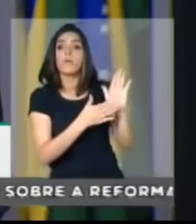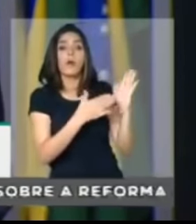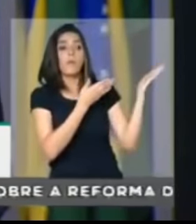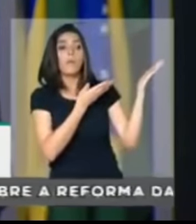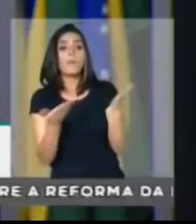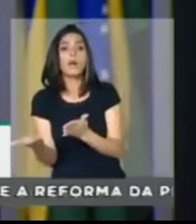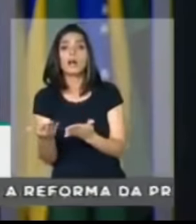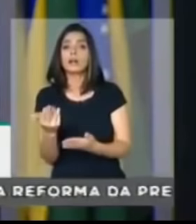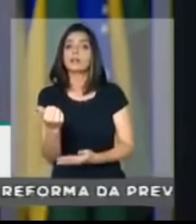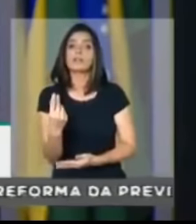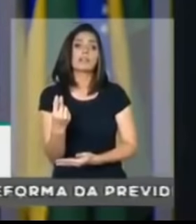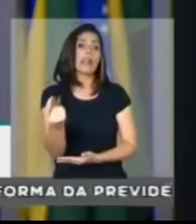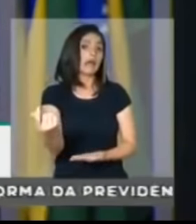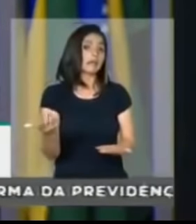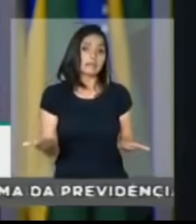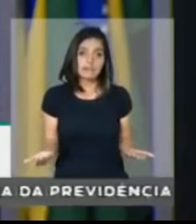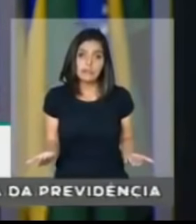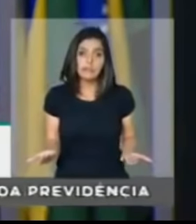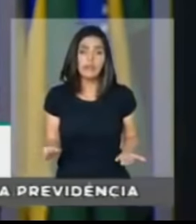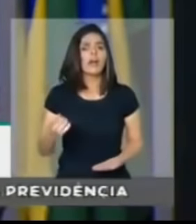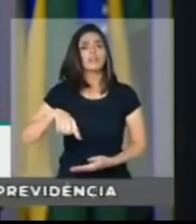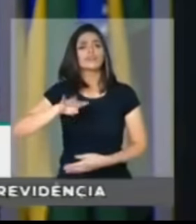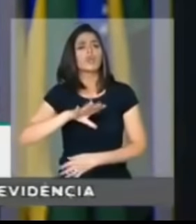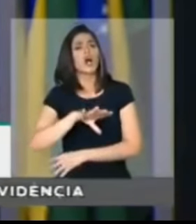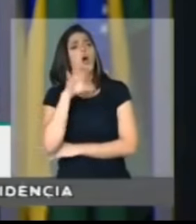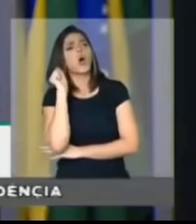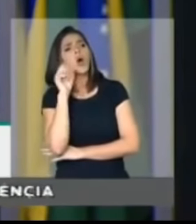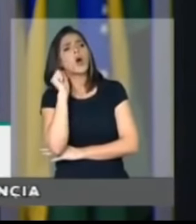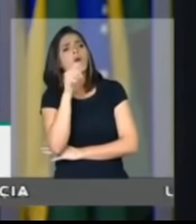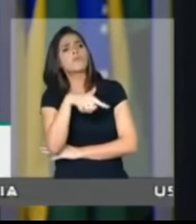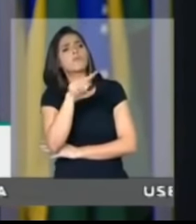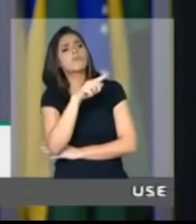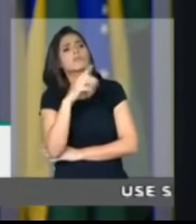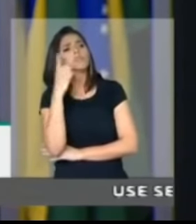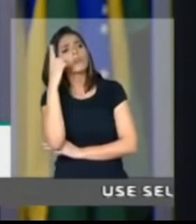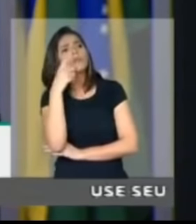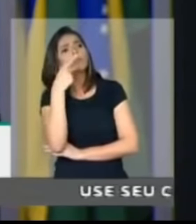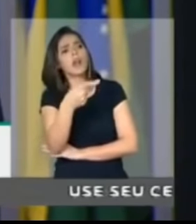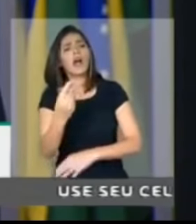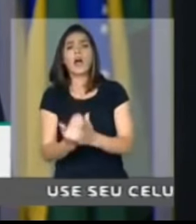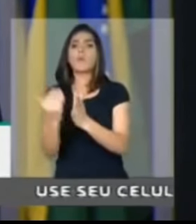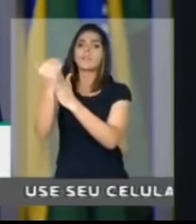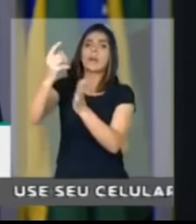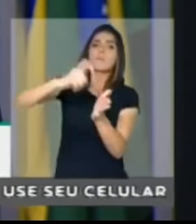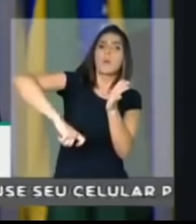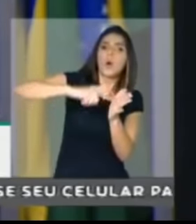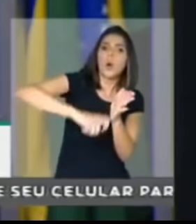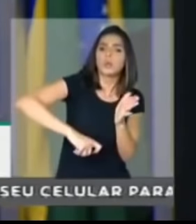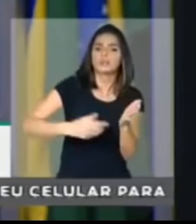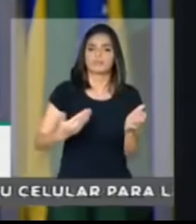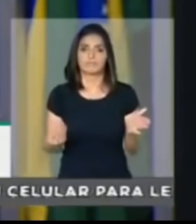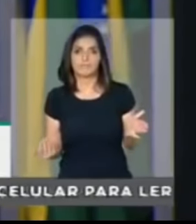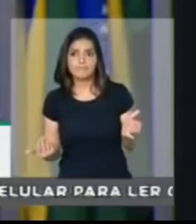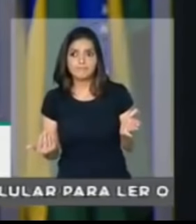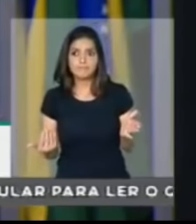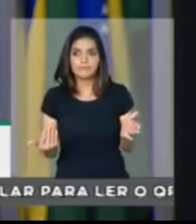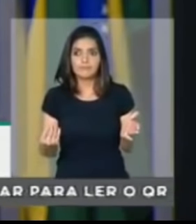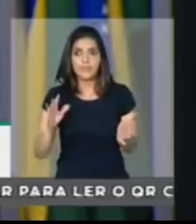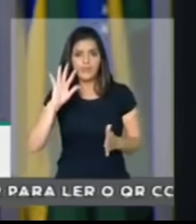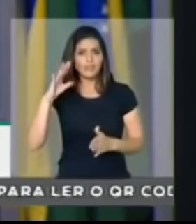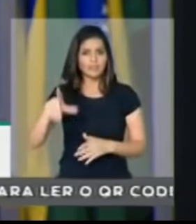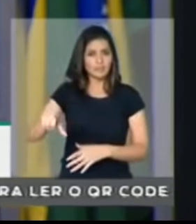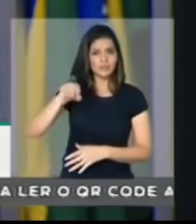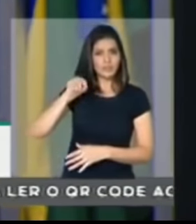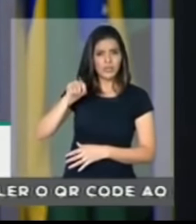proposta. E a única alternativa que a gente escuta no plenário é: não, então vamos aumentar imposto. Mais uma alternativa de